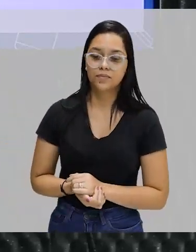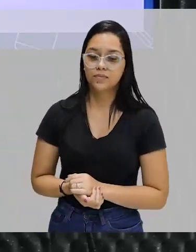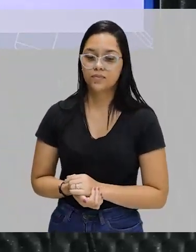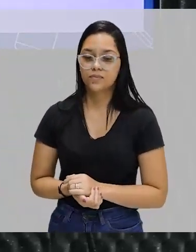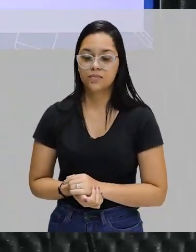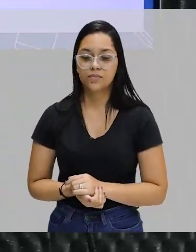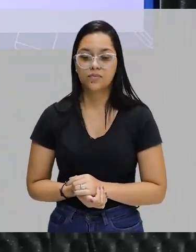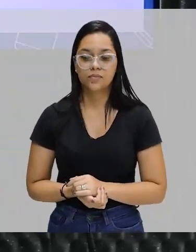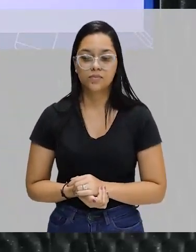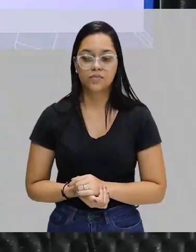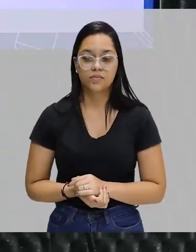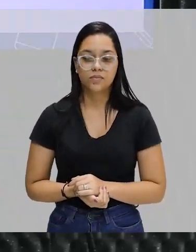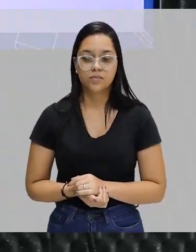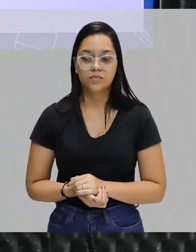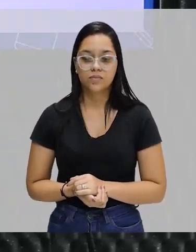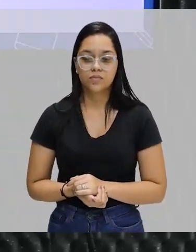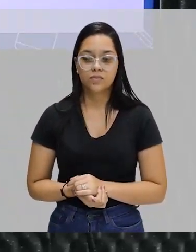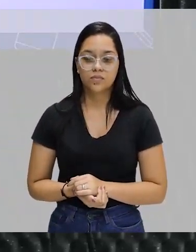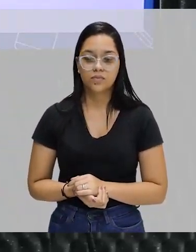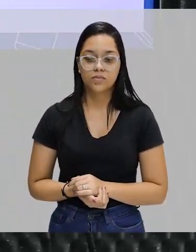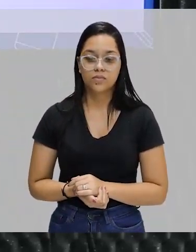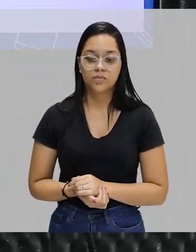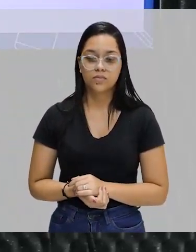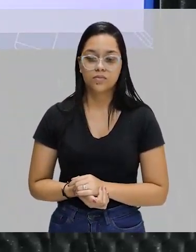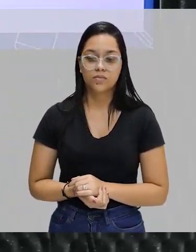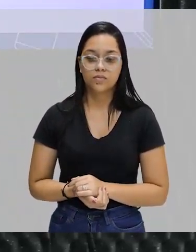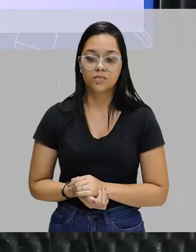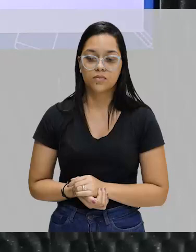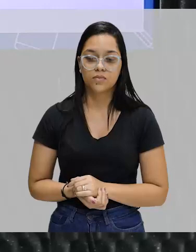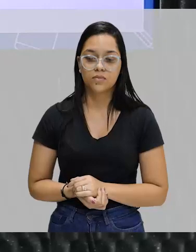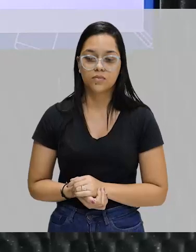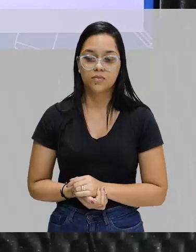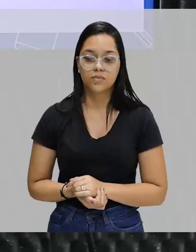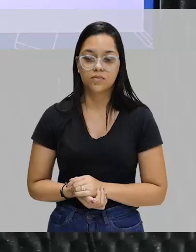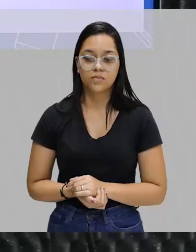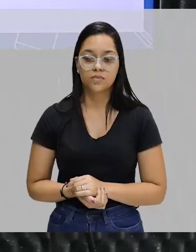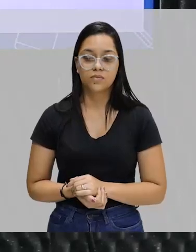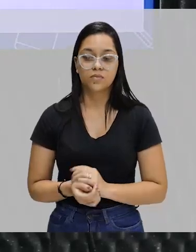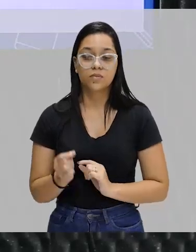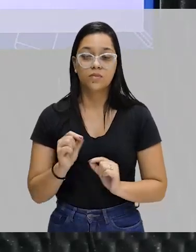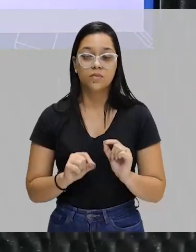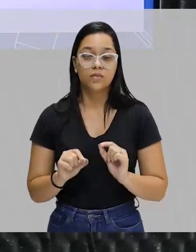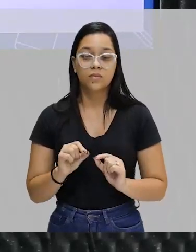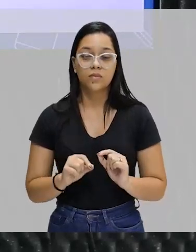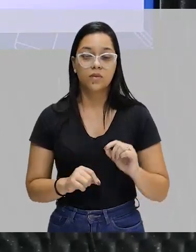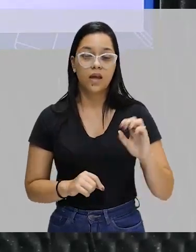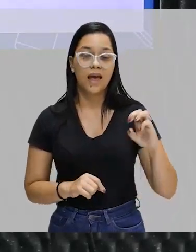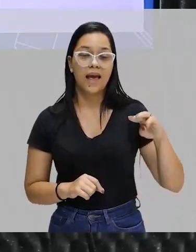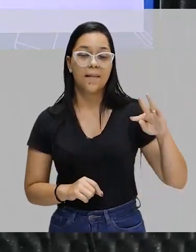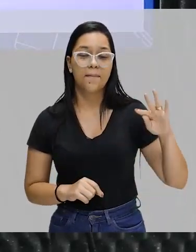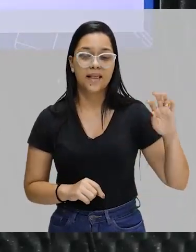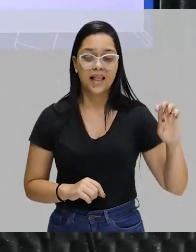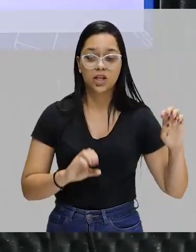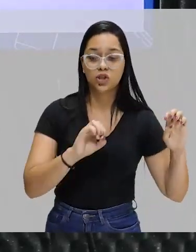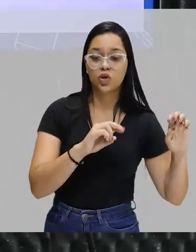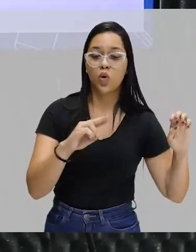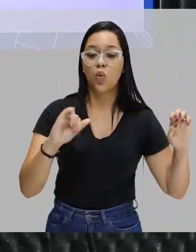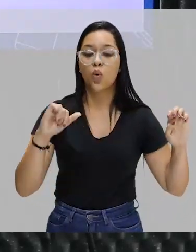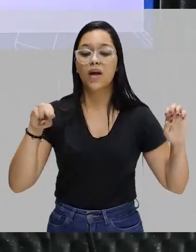Há muitas pessoas no concerto do pianista, visto, sim, do eminente